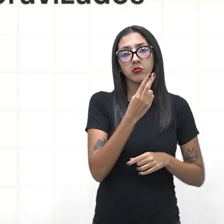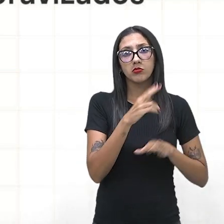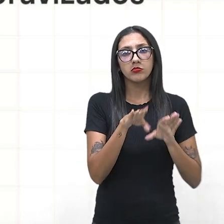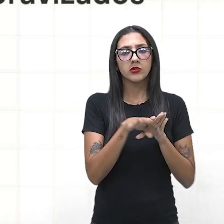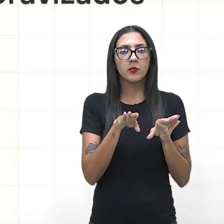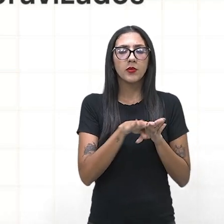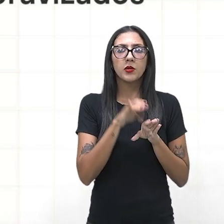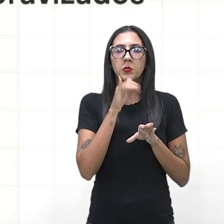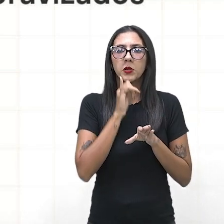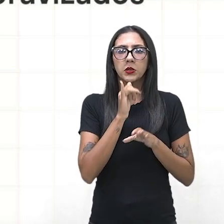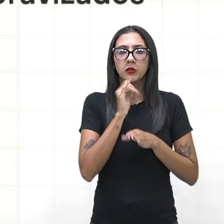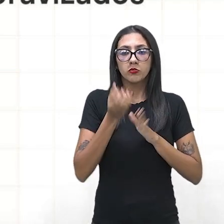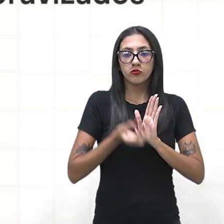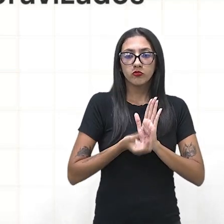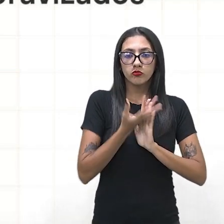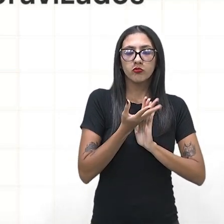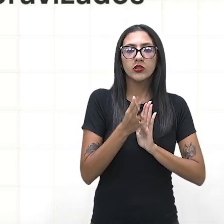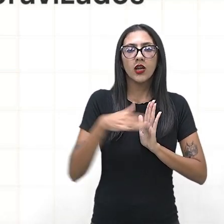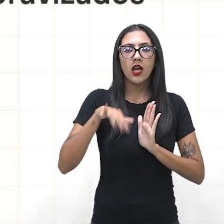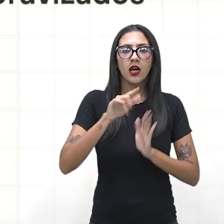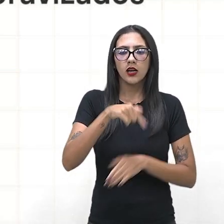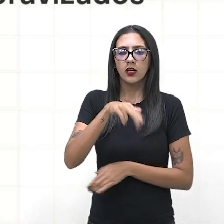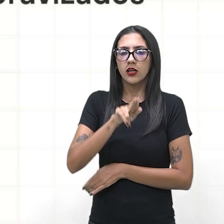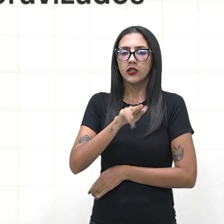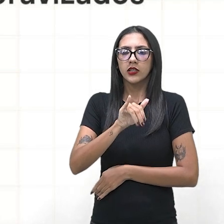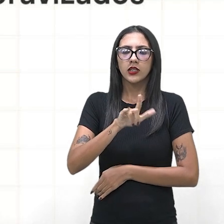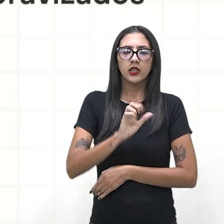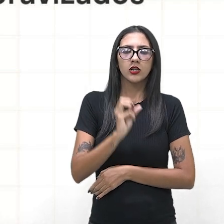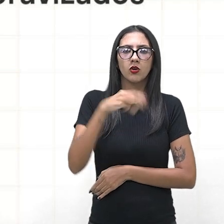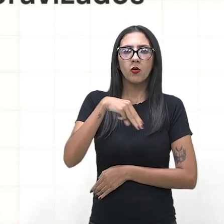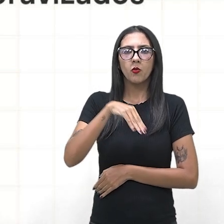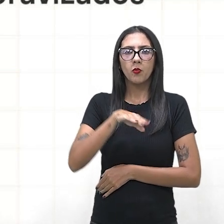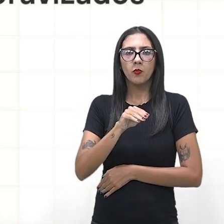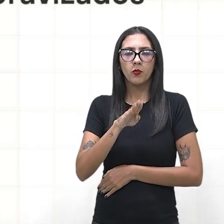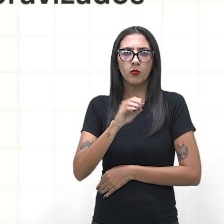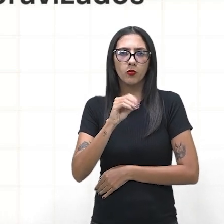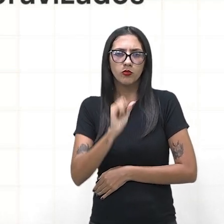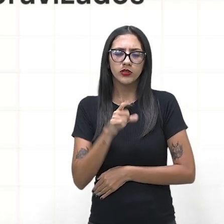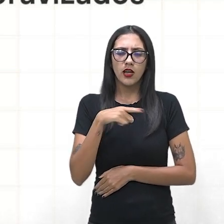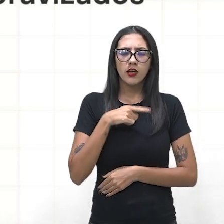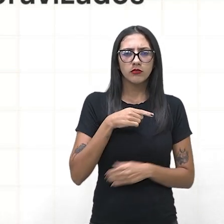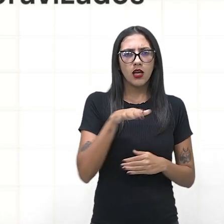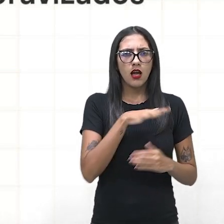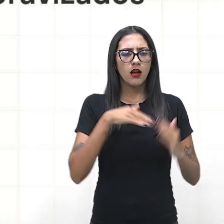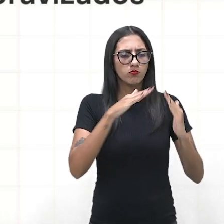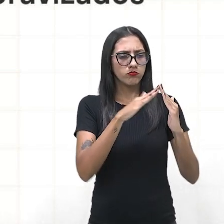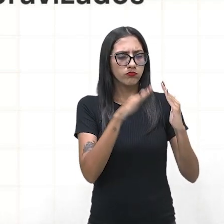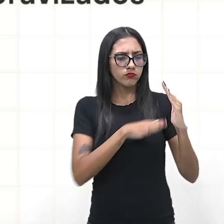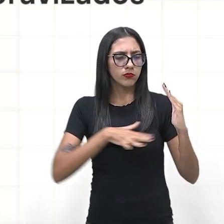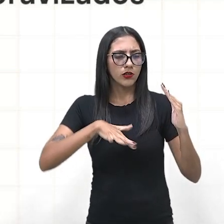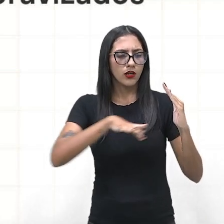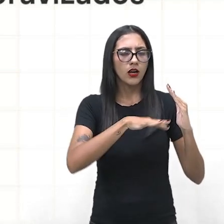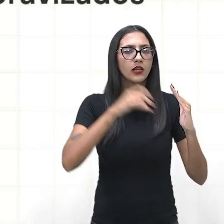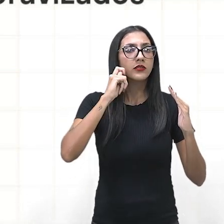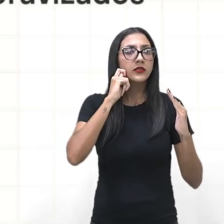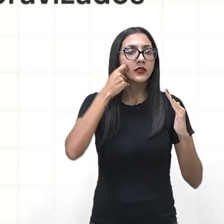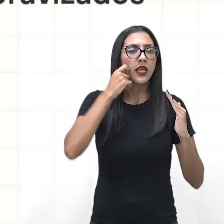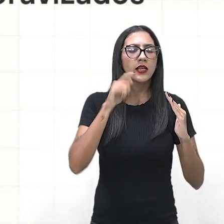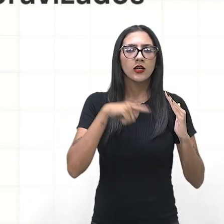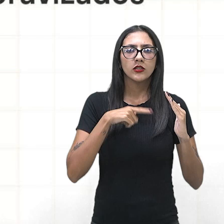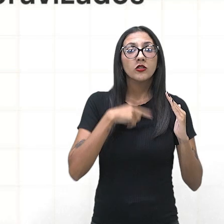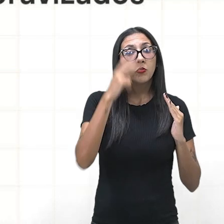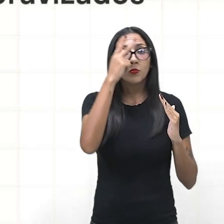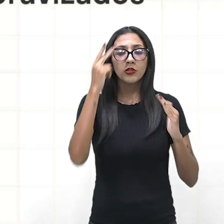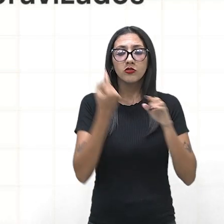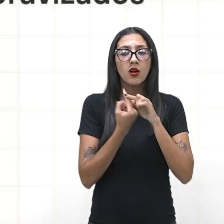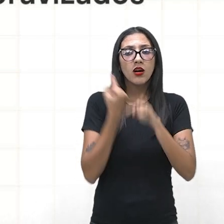formação do que vocês conhecem como os quilombos, que eram comunidades que reuniam ex-escravizados com o objetivo